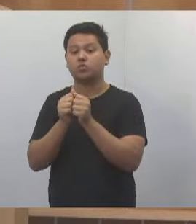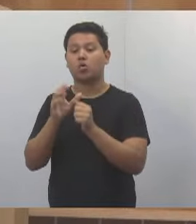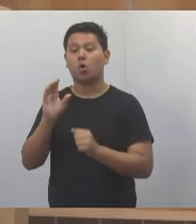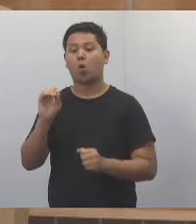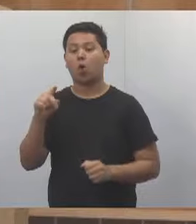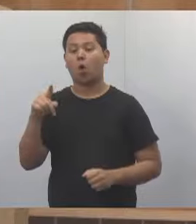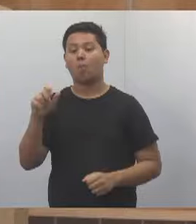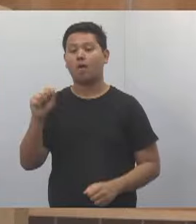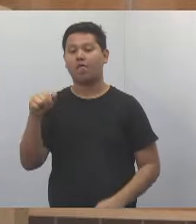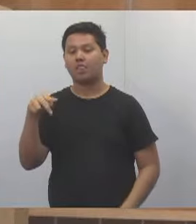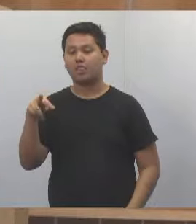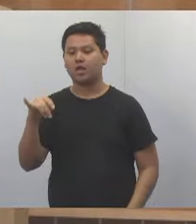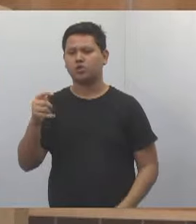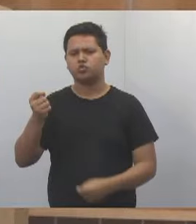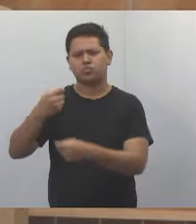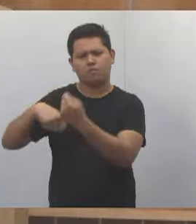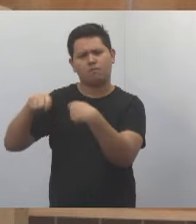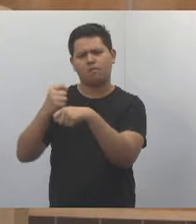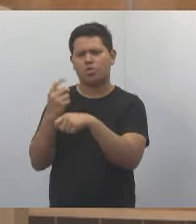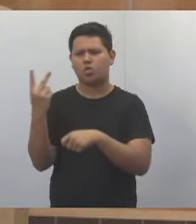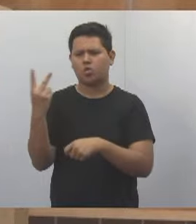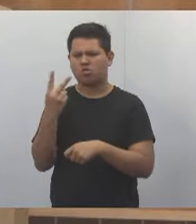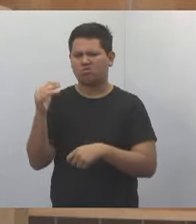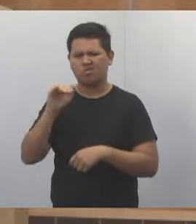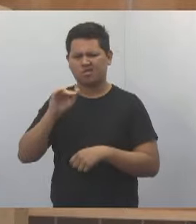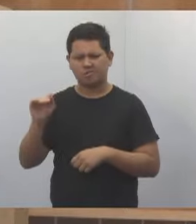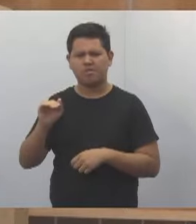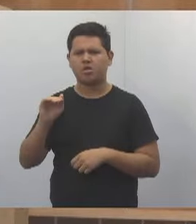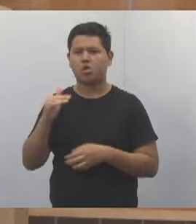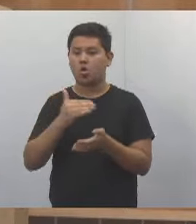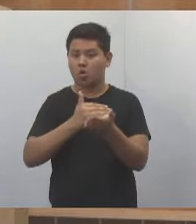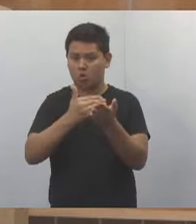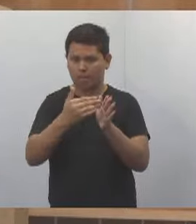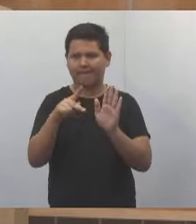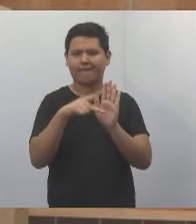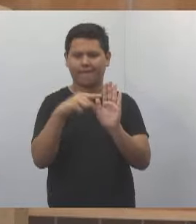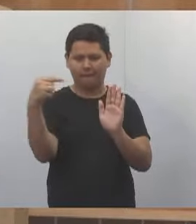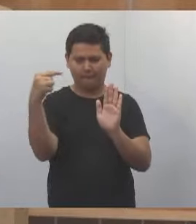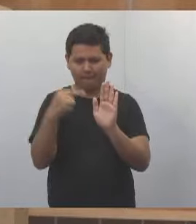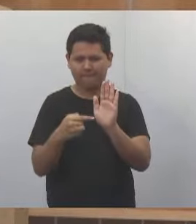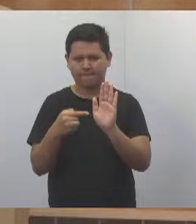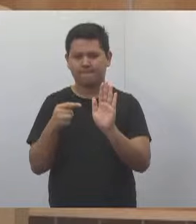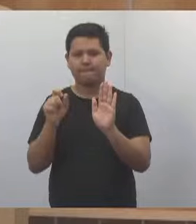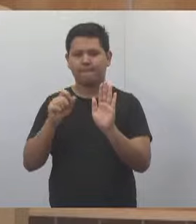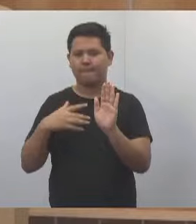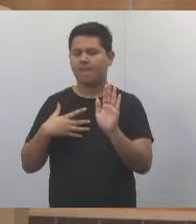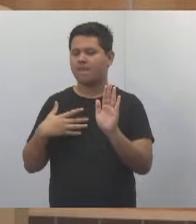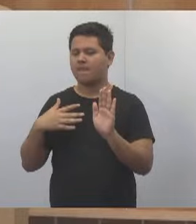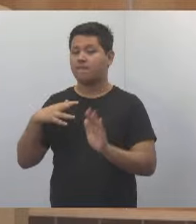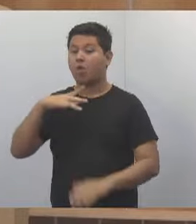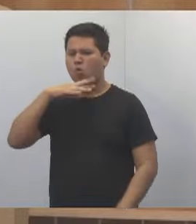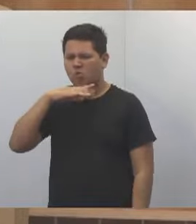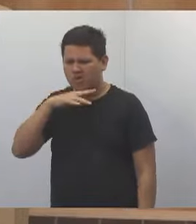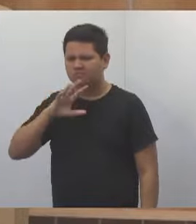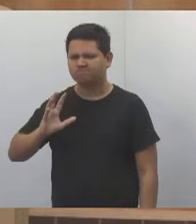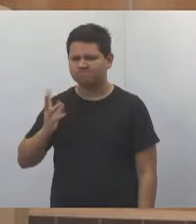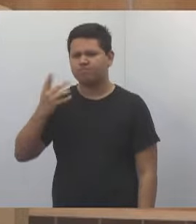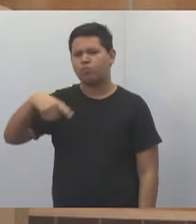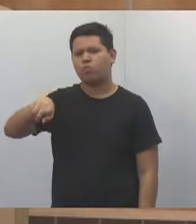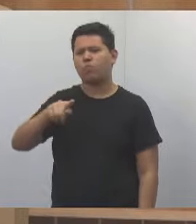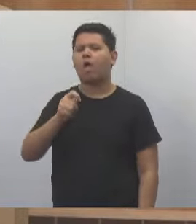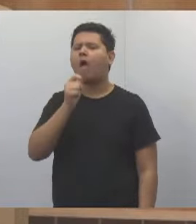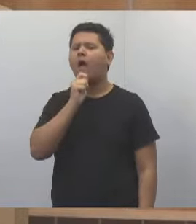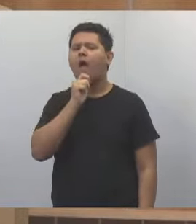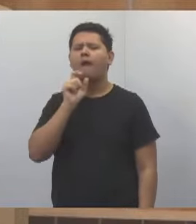Paulo Henrique há 2 anos e meio, quando tudo isso começou e as coisas estavam bem ruins. Ainda